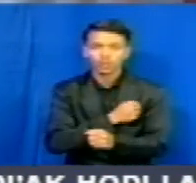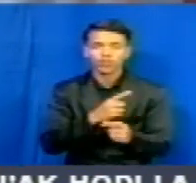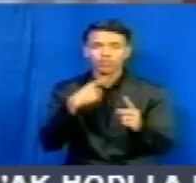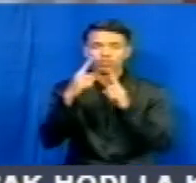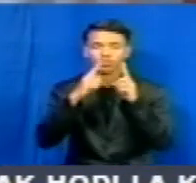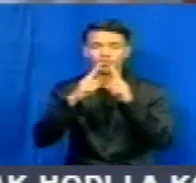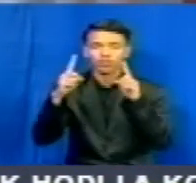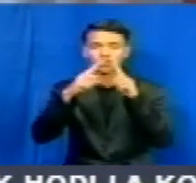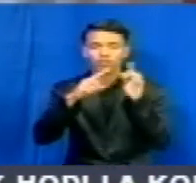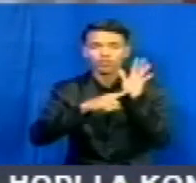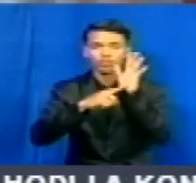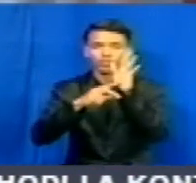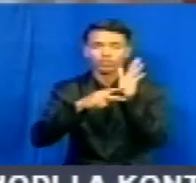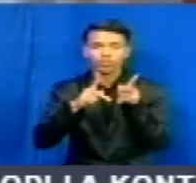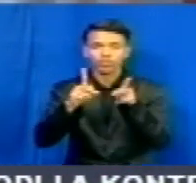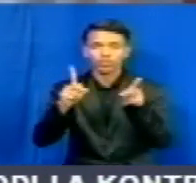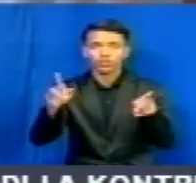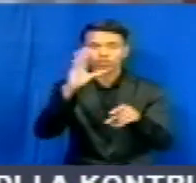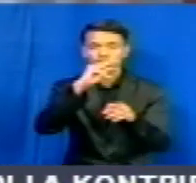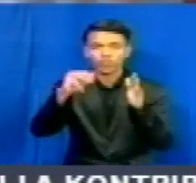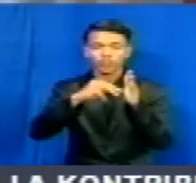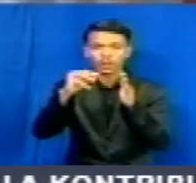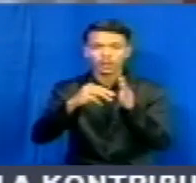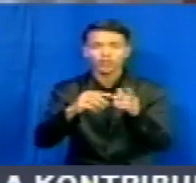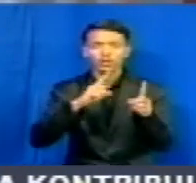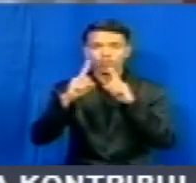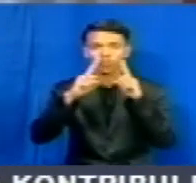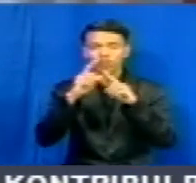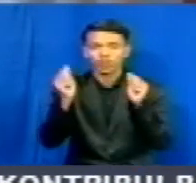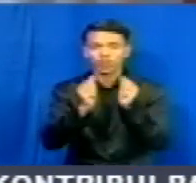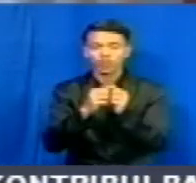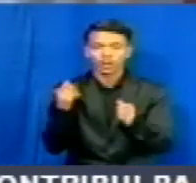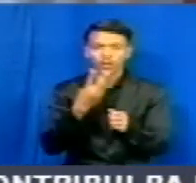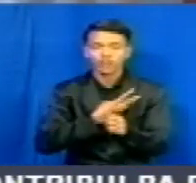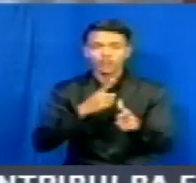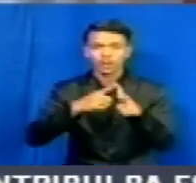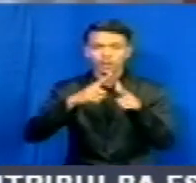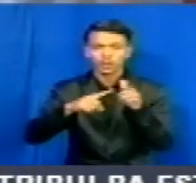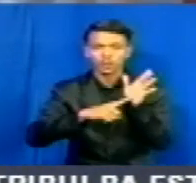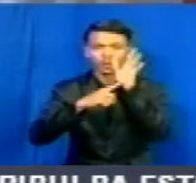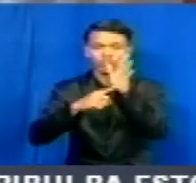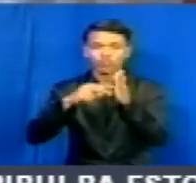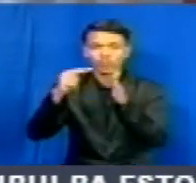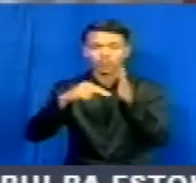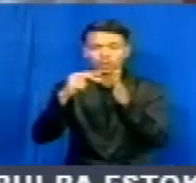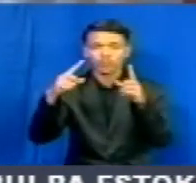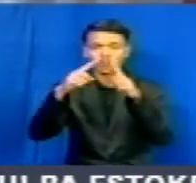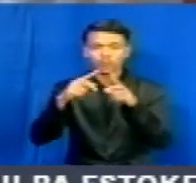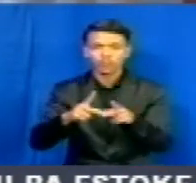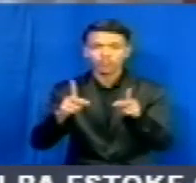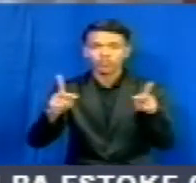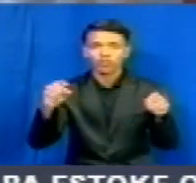público e ba maluk media sira confirma ho ami antes sa sai notícia ba público la